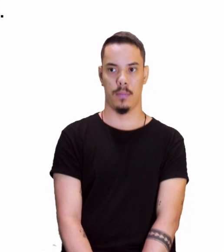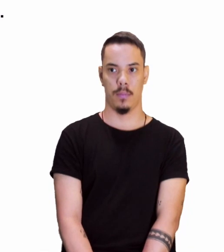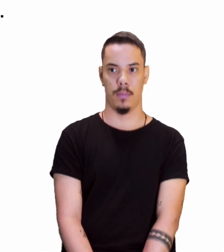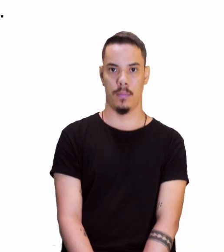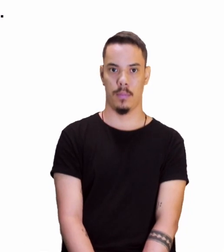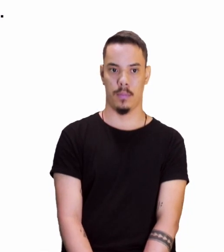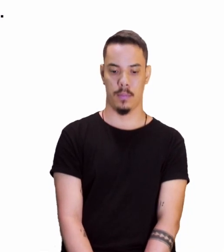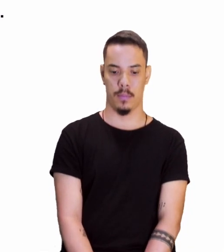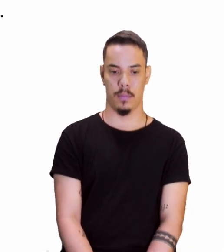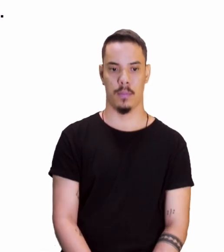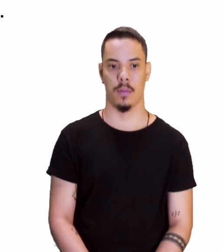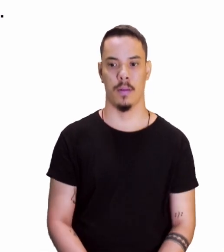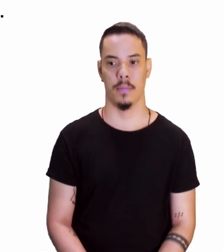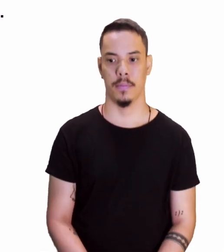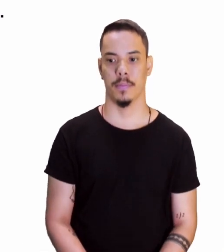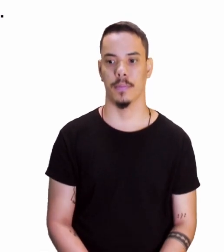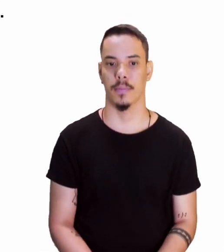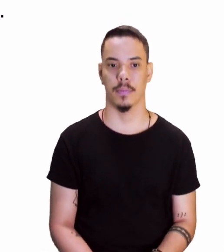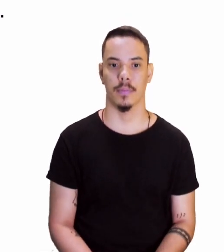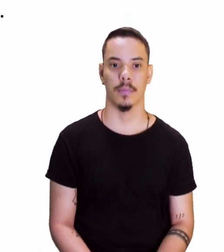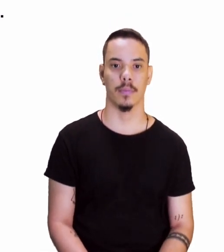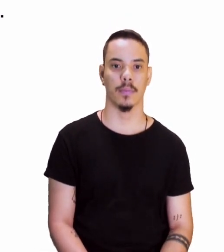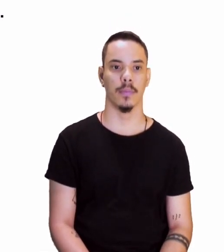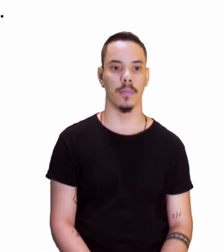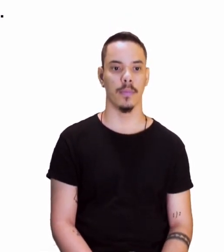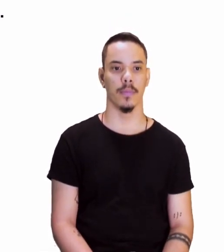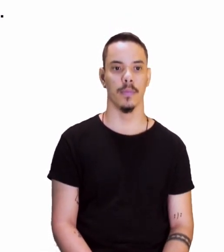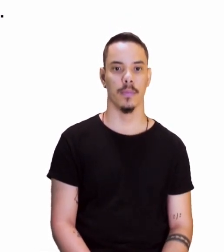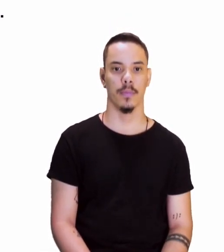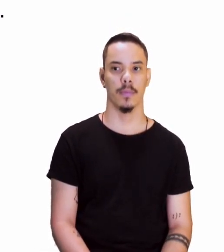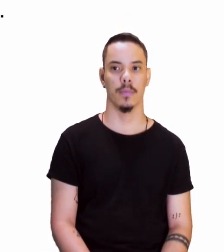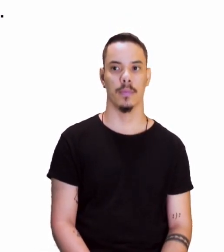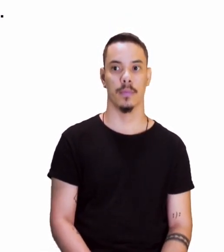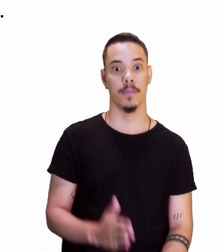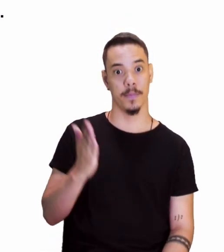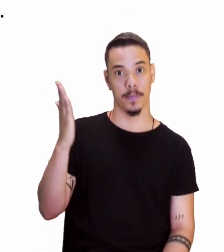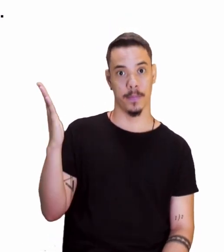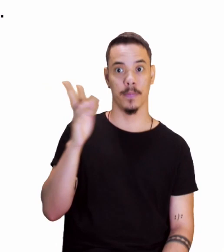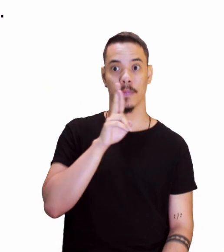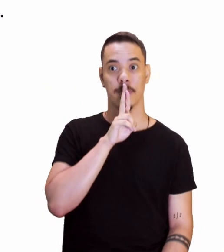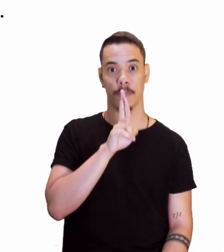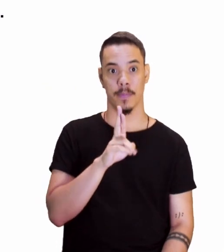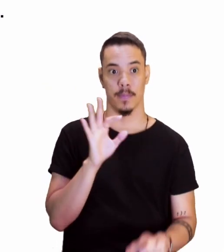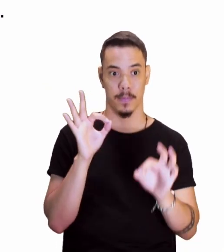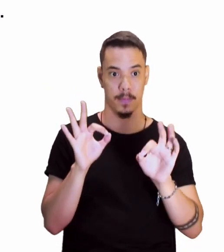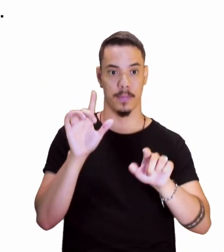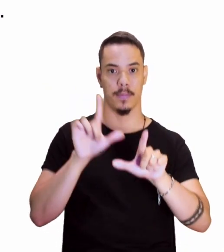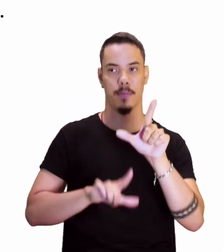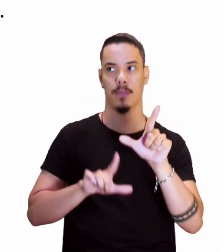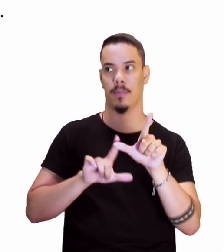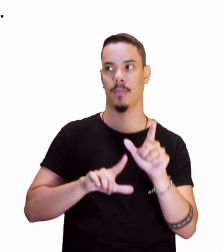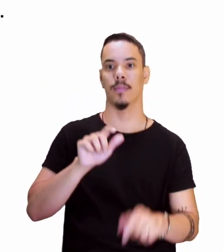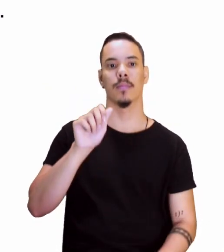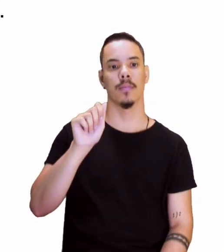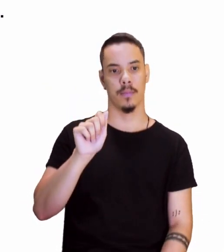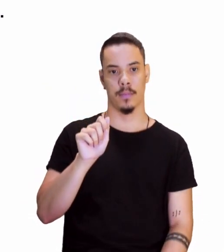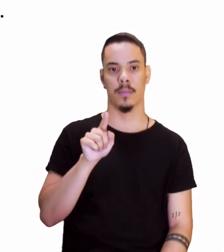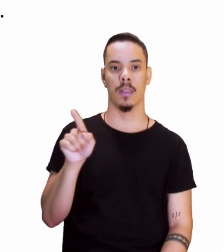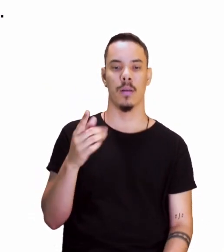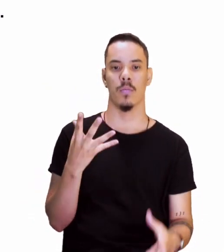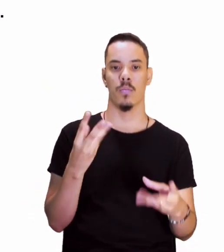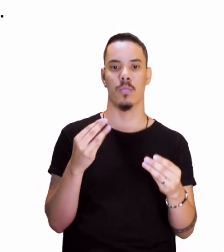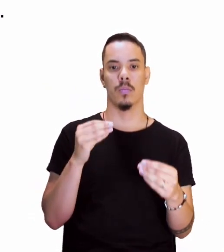A, B, C, D ou E? Temos aqui, ó, letra A. Ele é